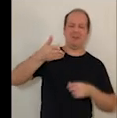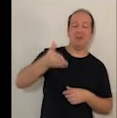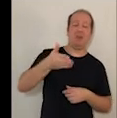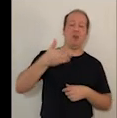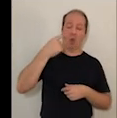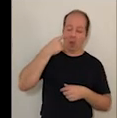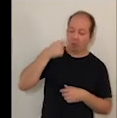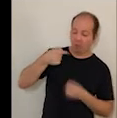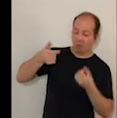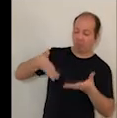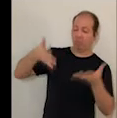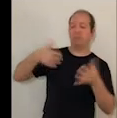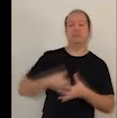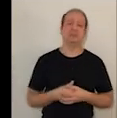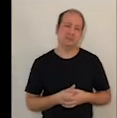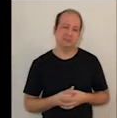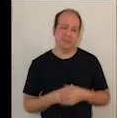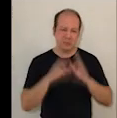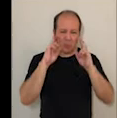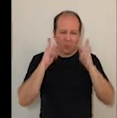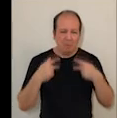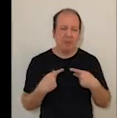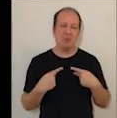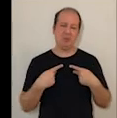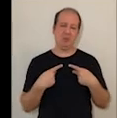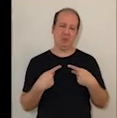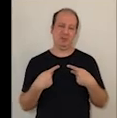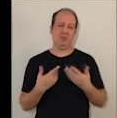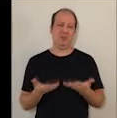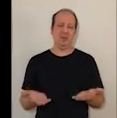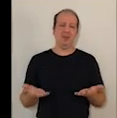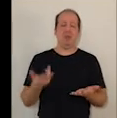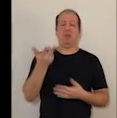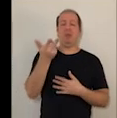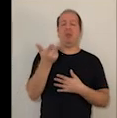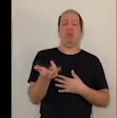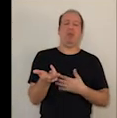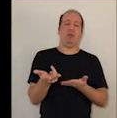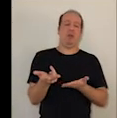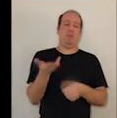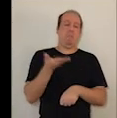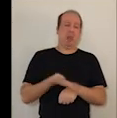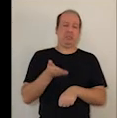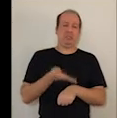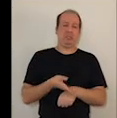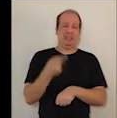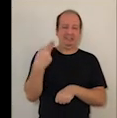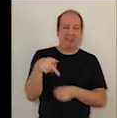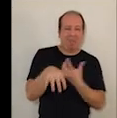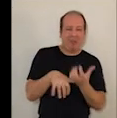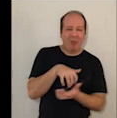degenerados? Dos sedutores? É num leito assim que praticam suas orgias?